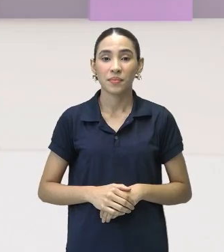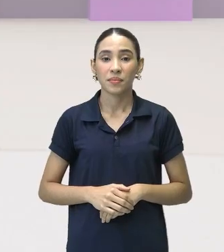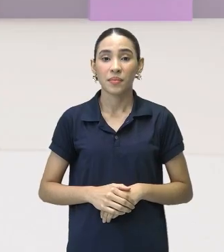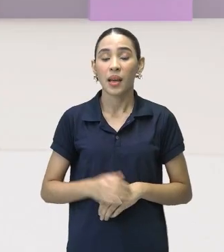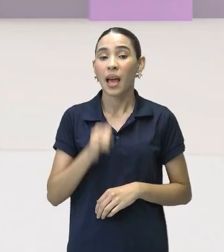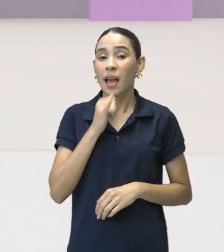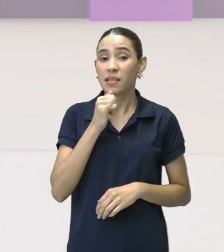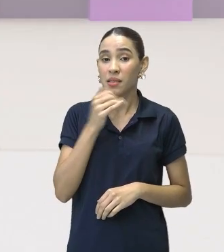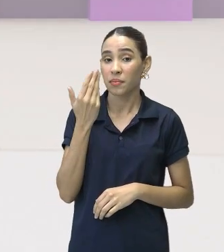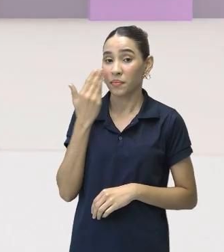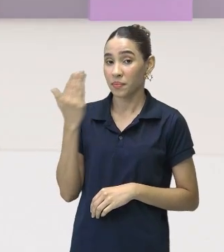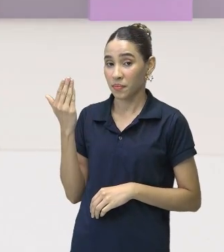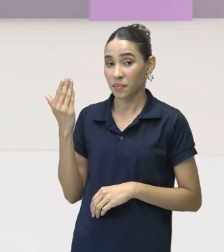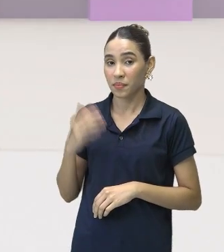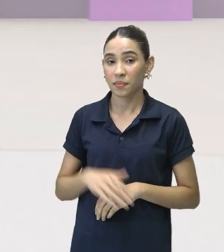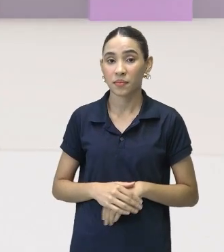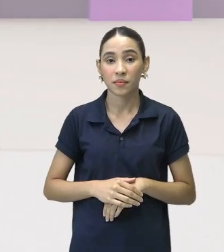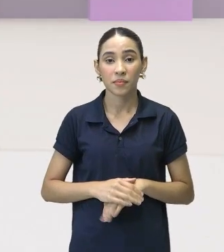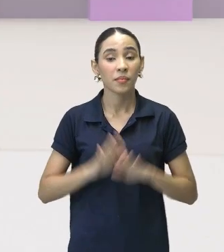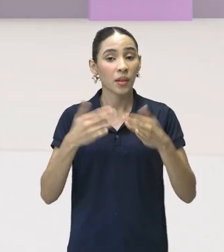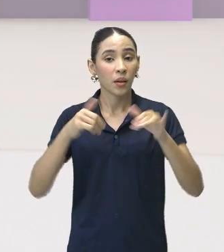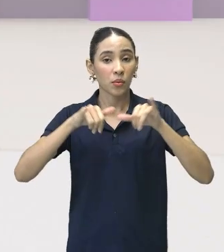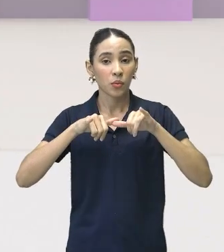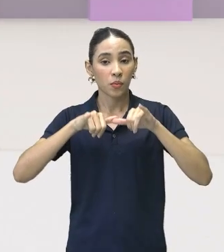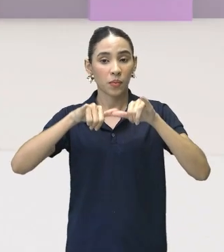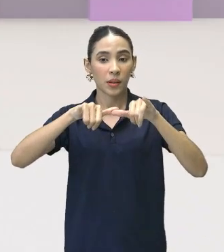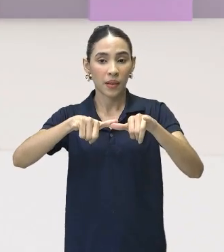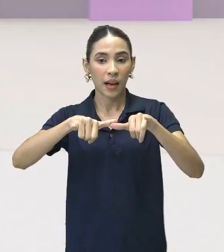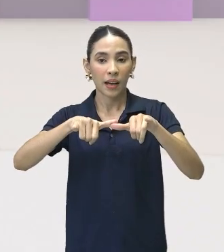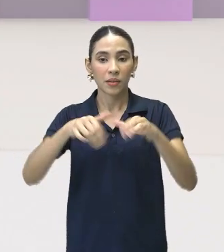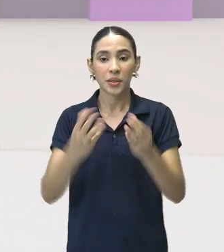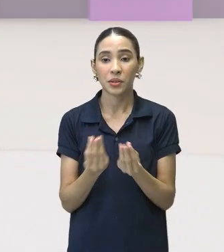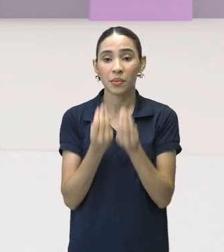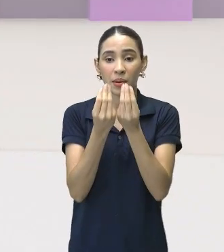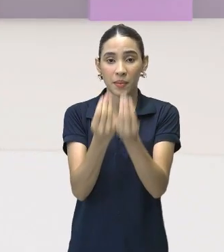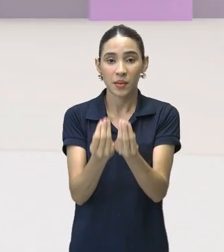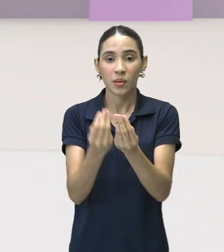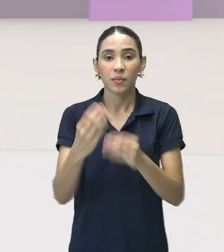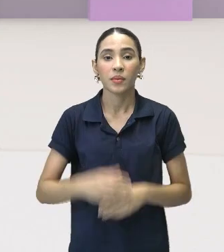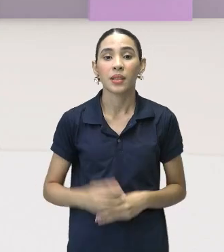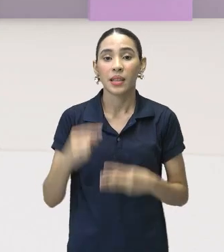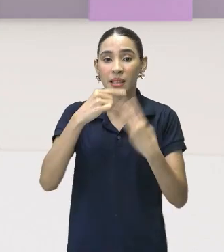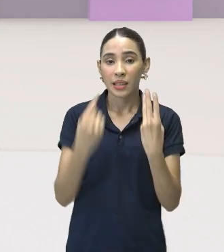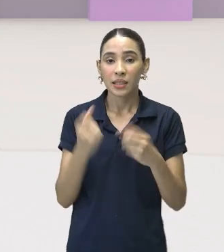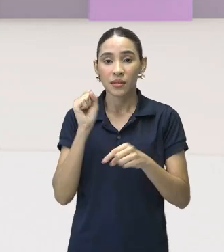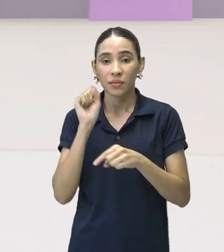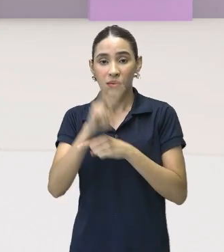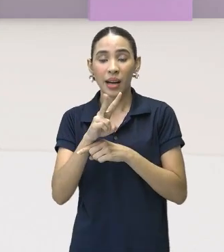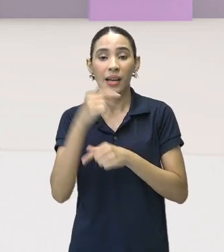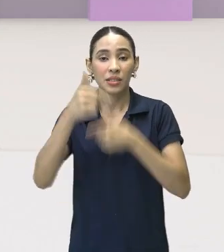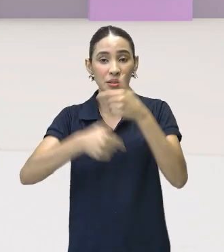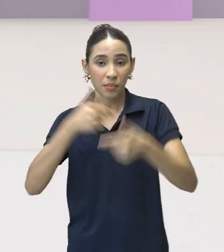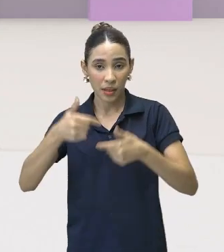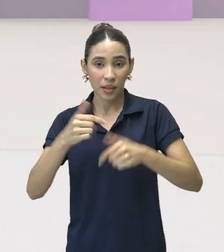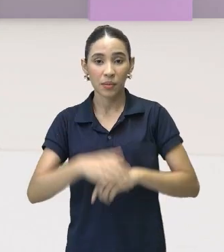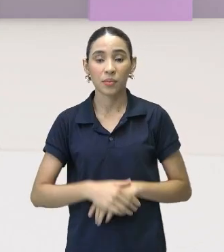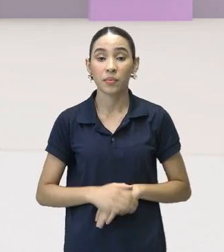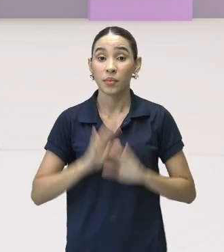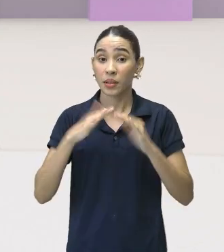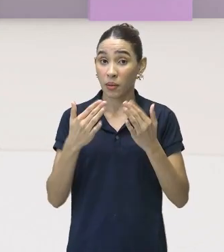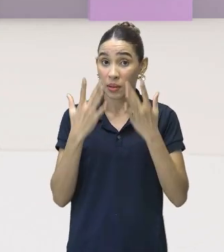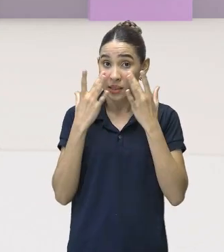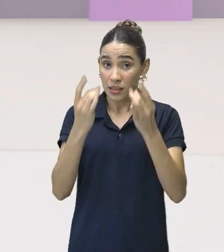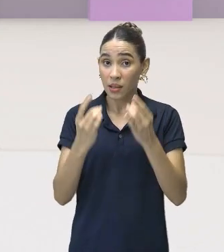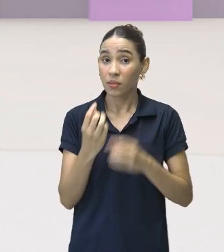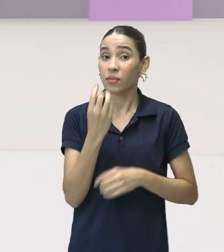Então, olha aí essa primeira parte. Um supermercado disponibilizou 3 vagas de emprego. Então, observe